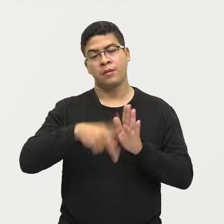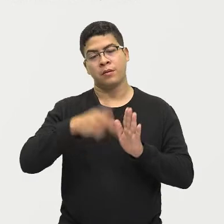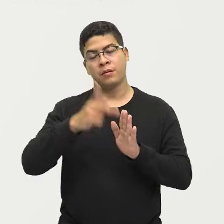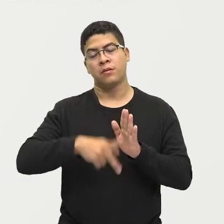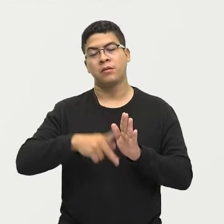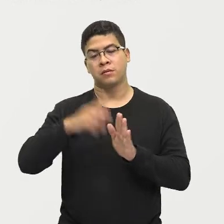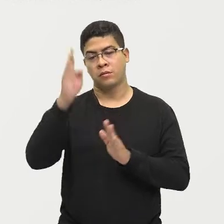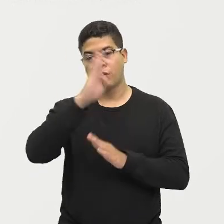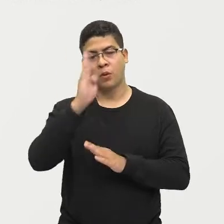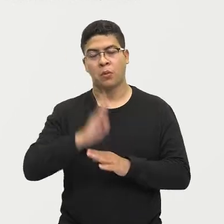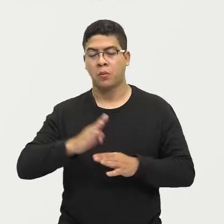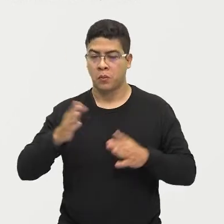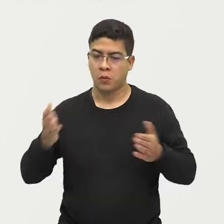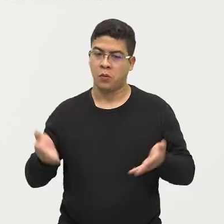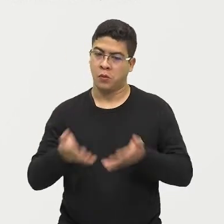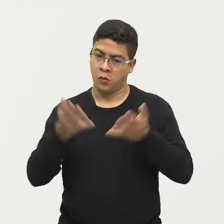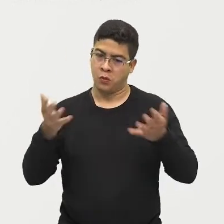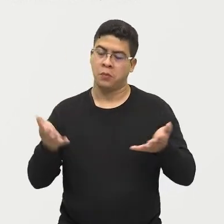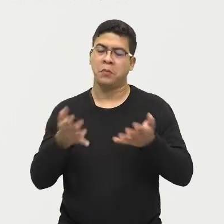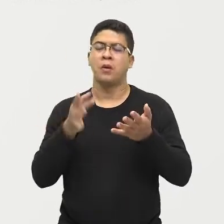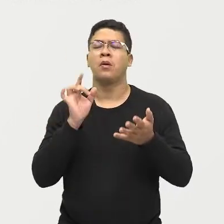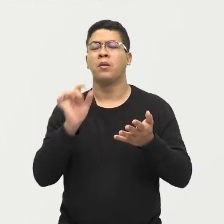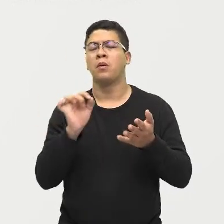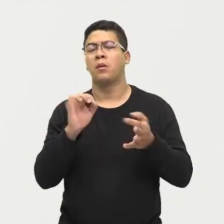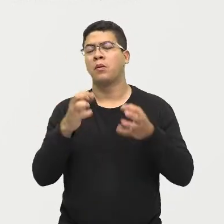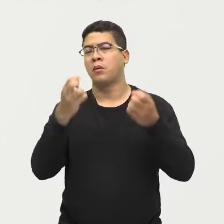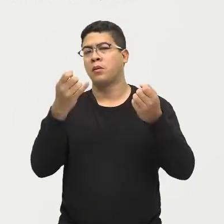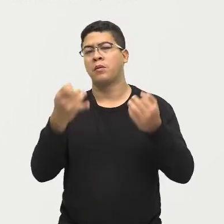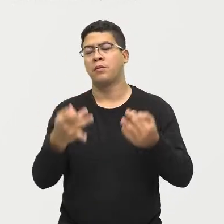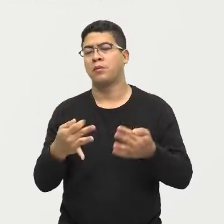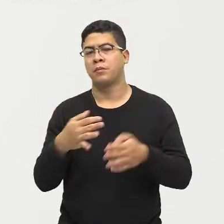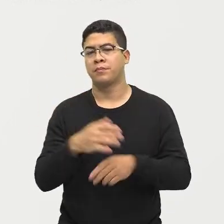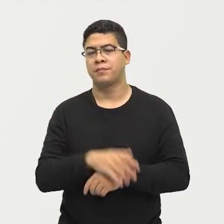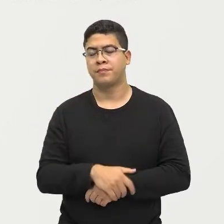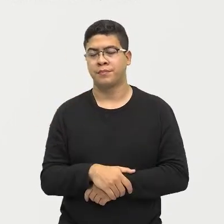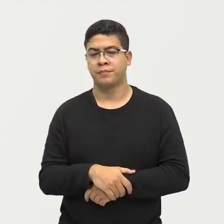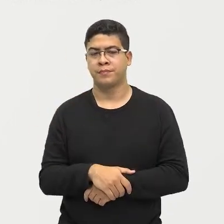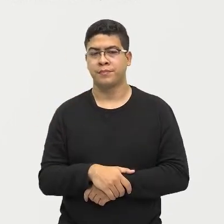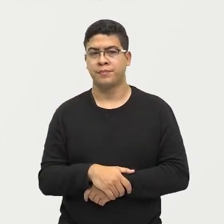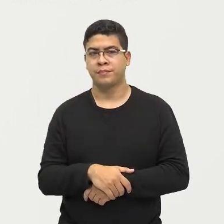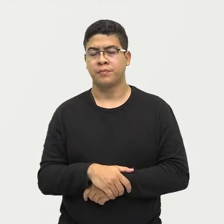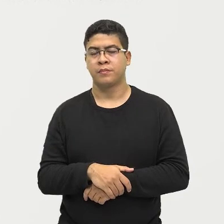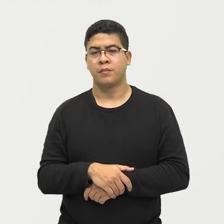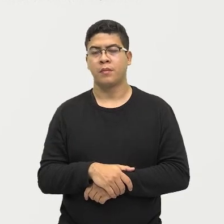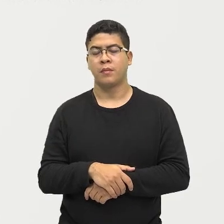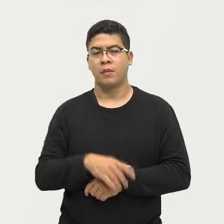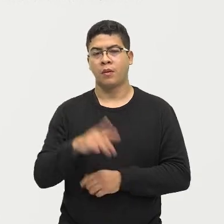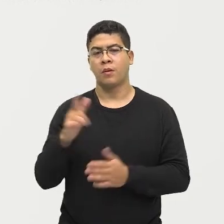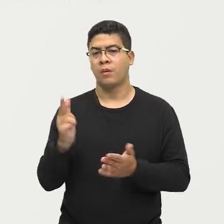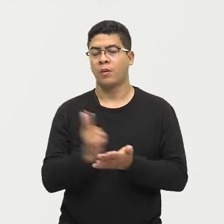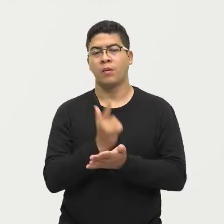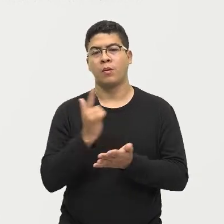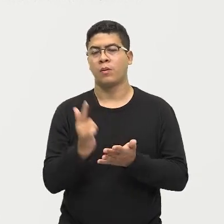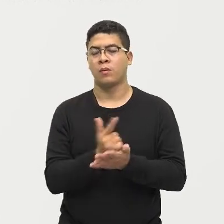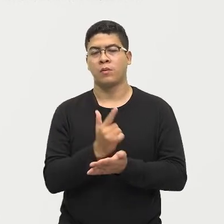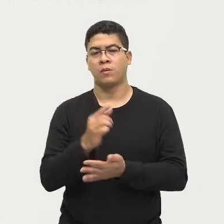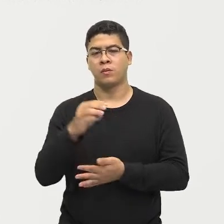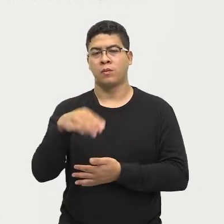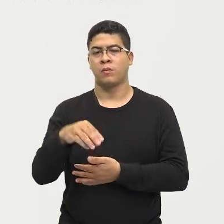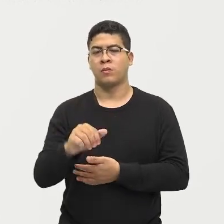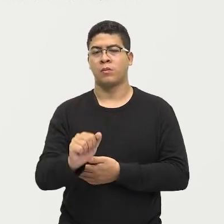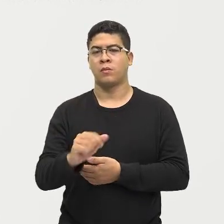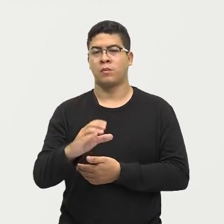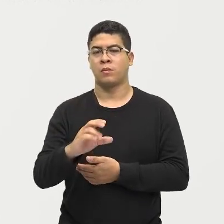escritores de sua geração. O que nós podemos falar a respeito desse livro Macunaíma? Né?